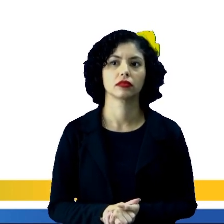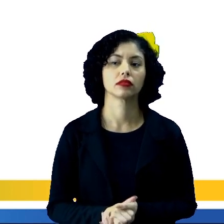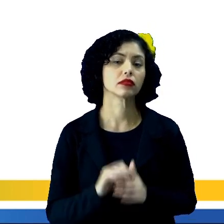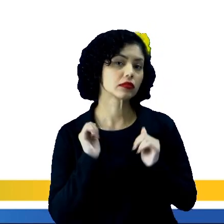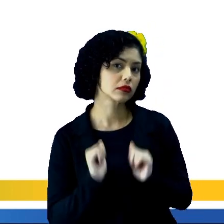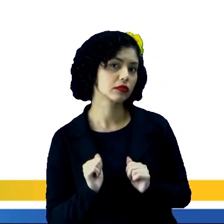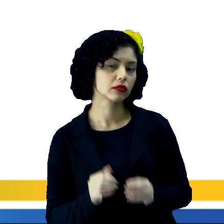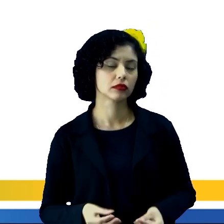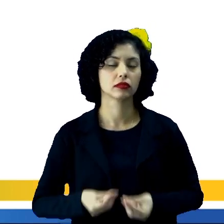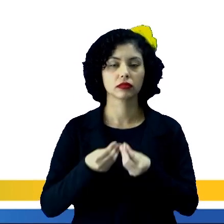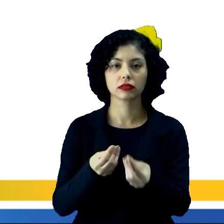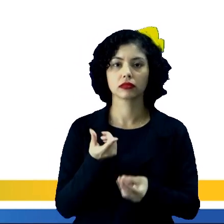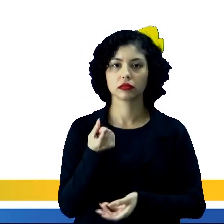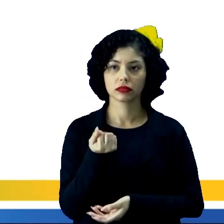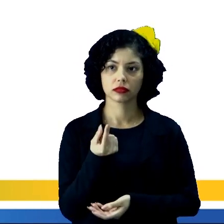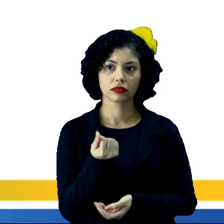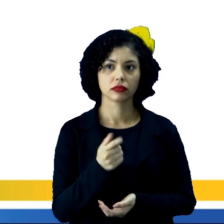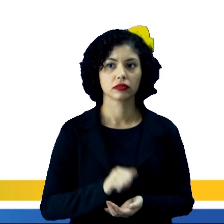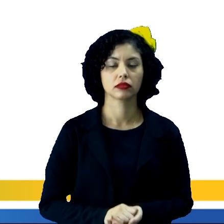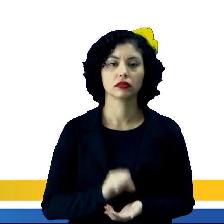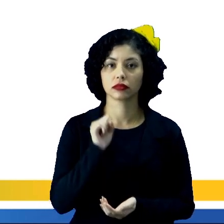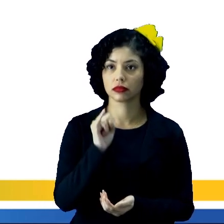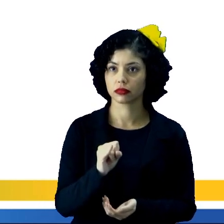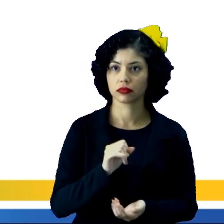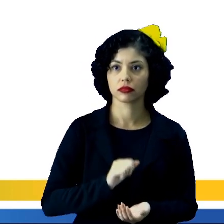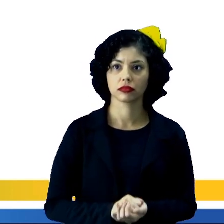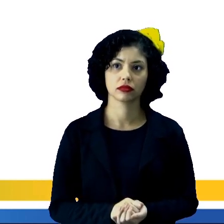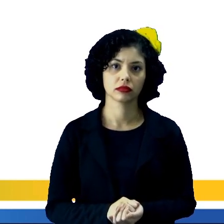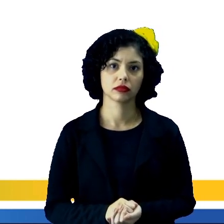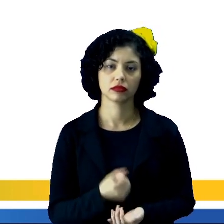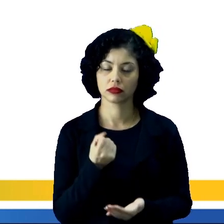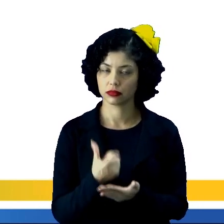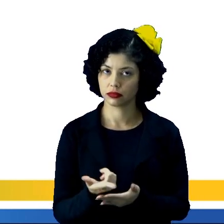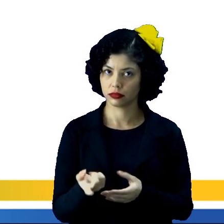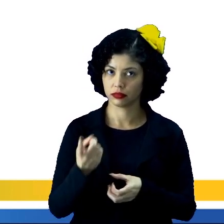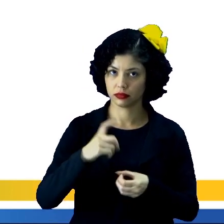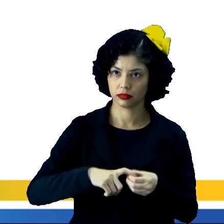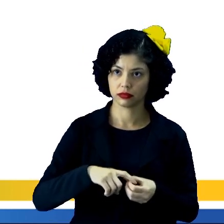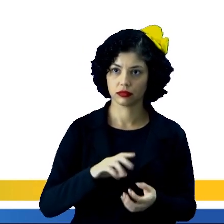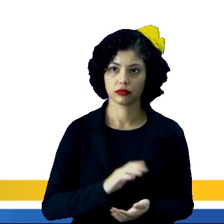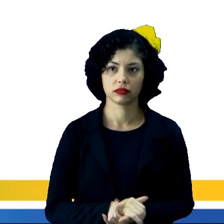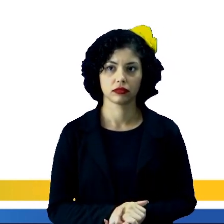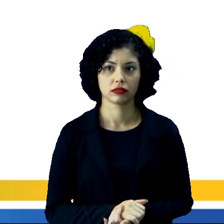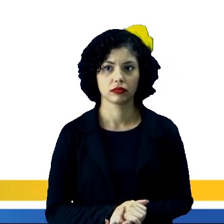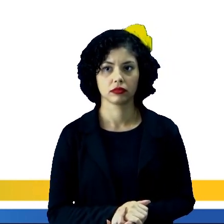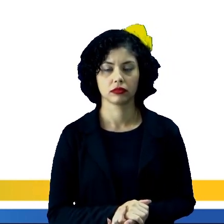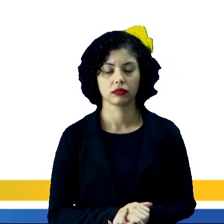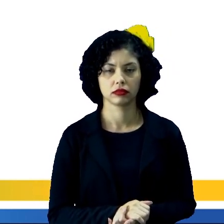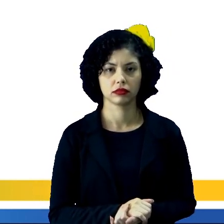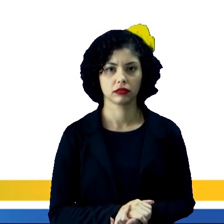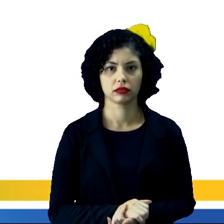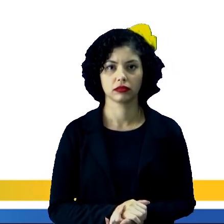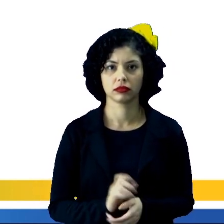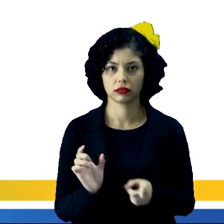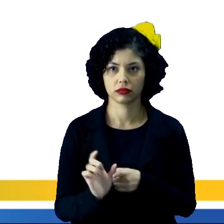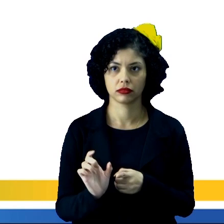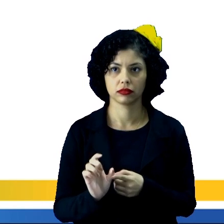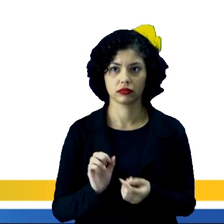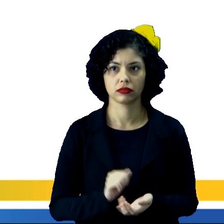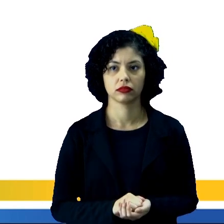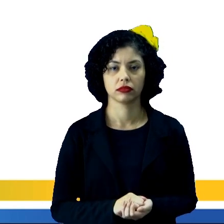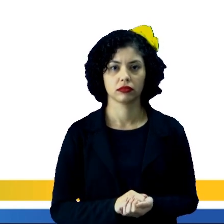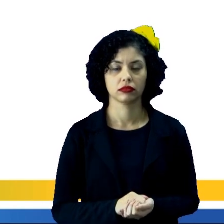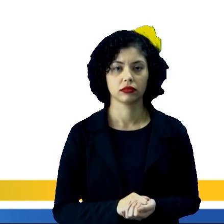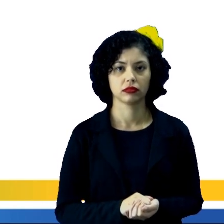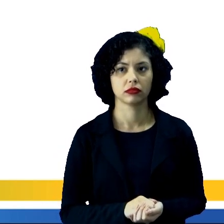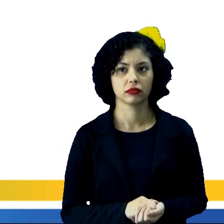Eu posso te emprestar dinheiro se você pagar de volta, ok? No caso ali, né, a palavra provided